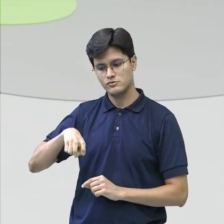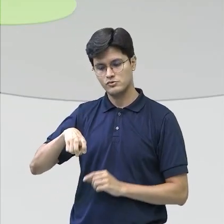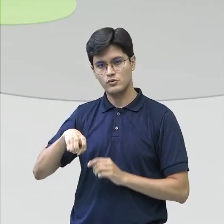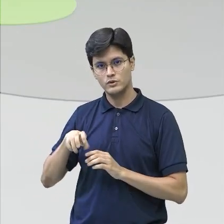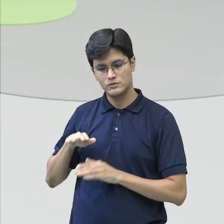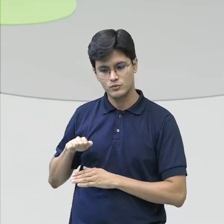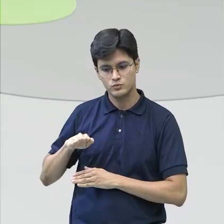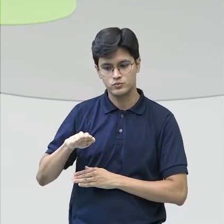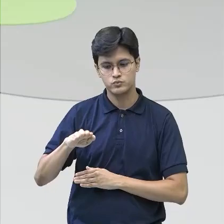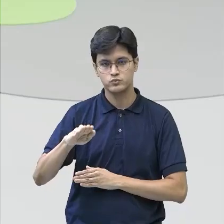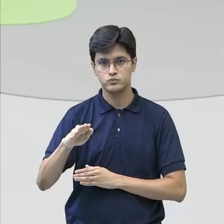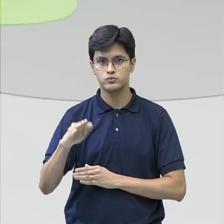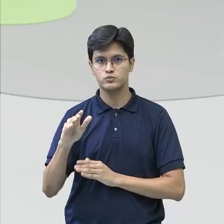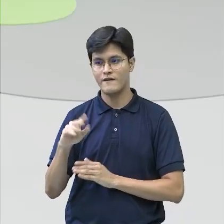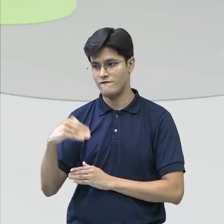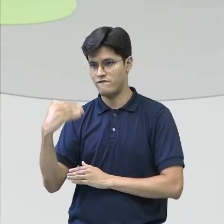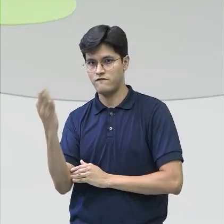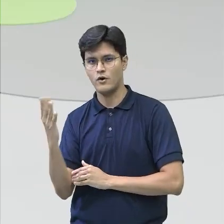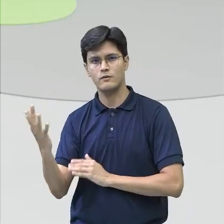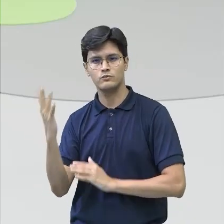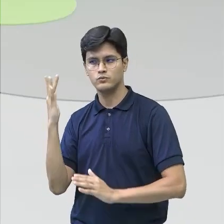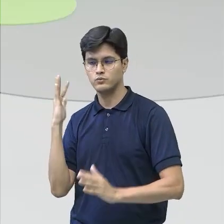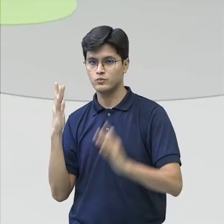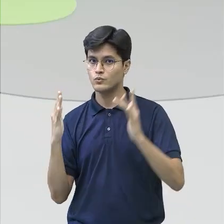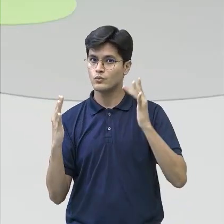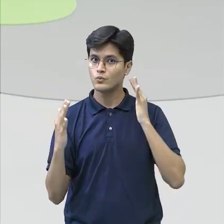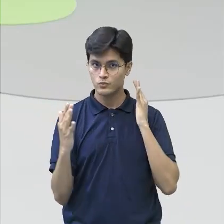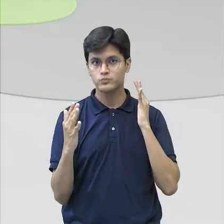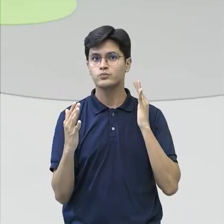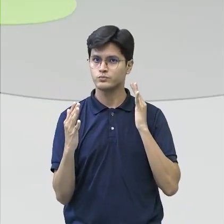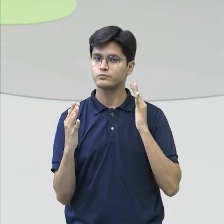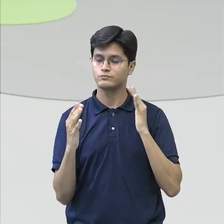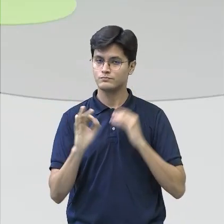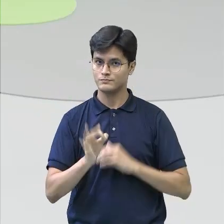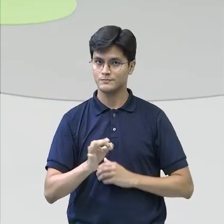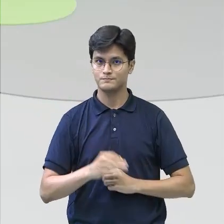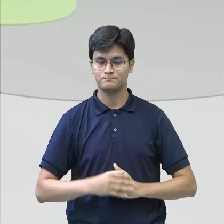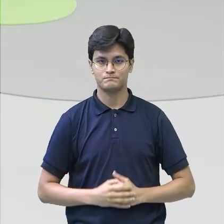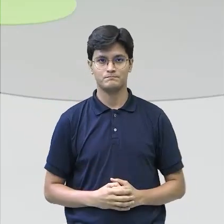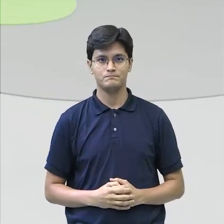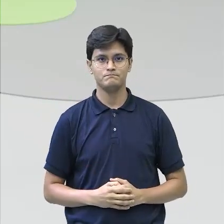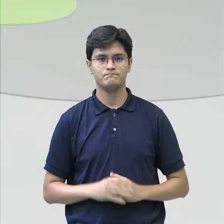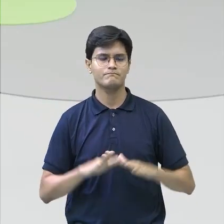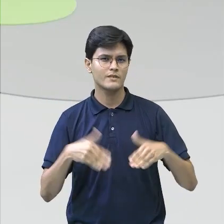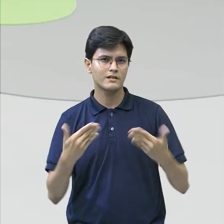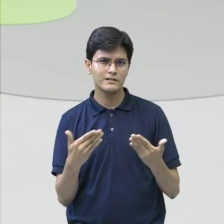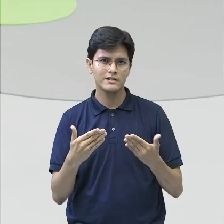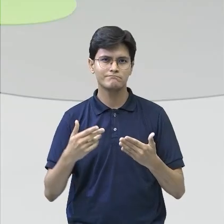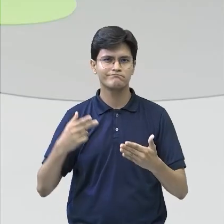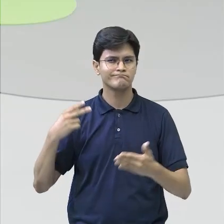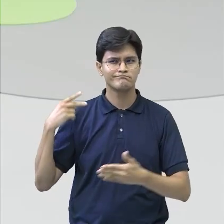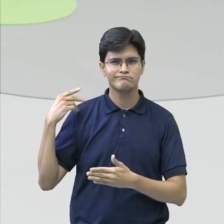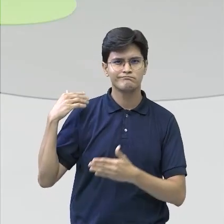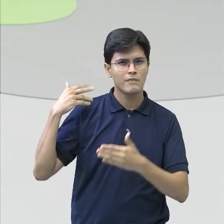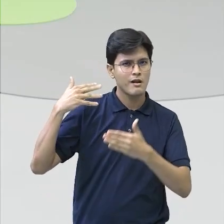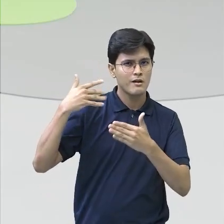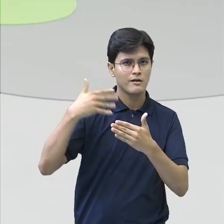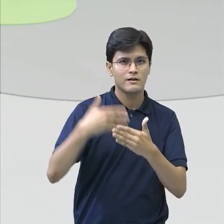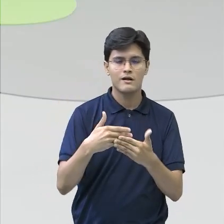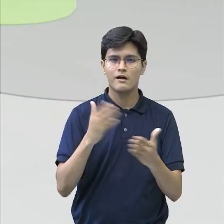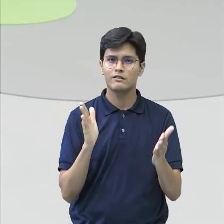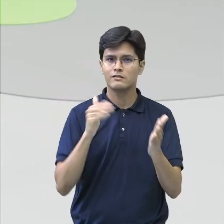inserido nele, né? E aí as dimensões são muito maiores, tá? E aí por muito tempo, né, até o século